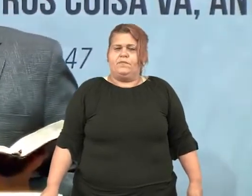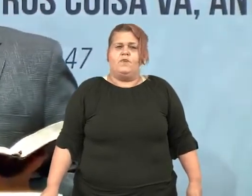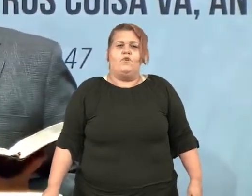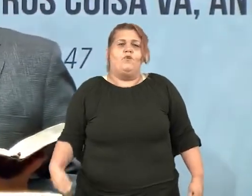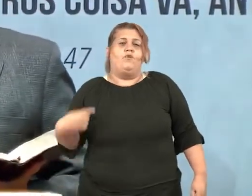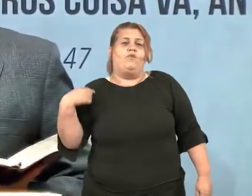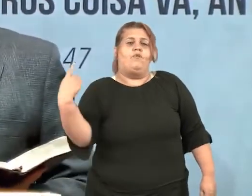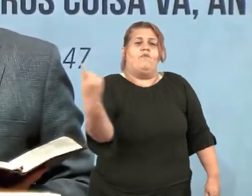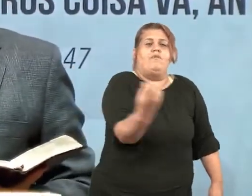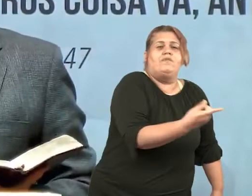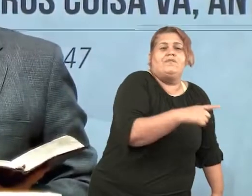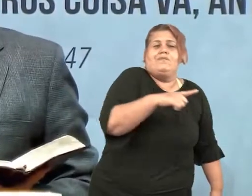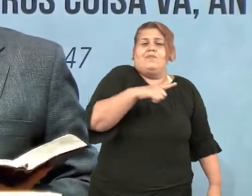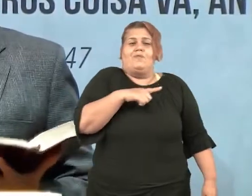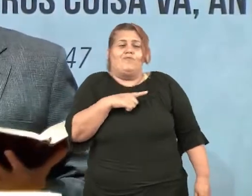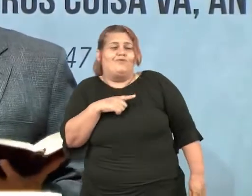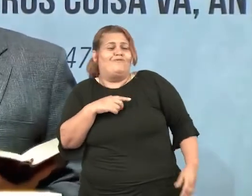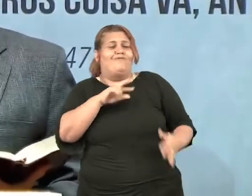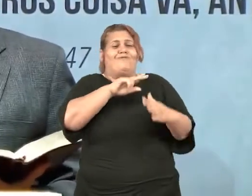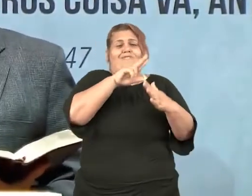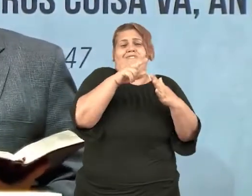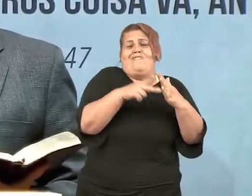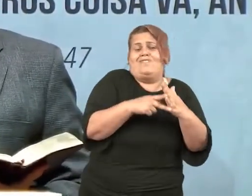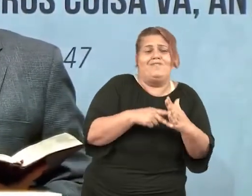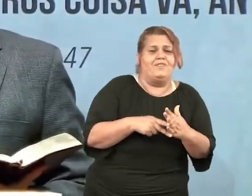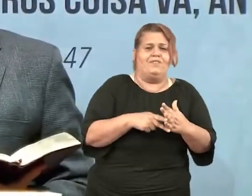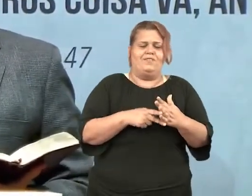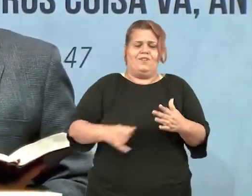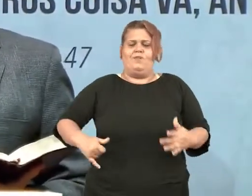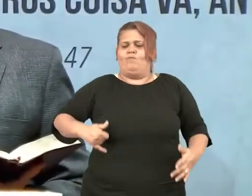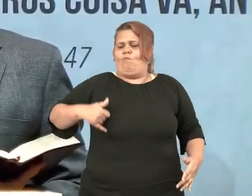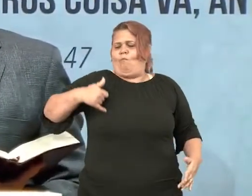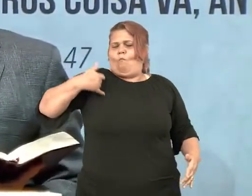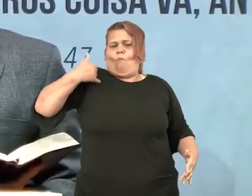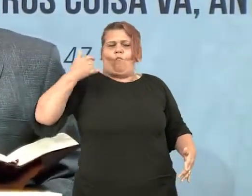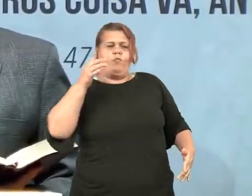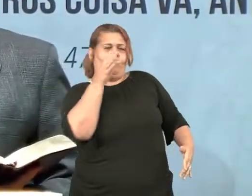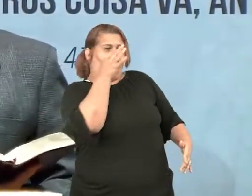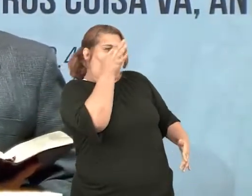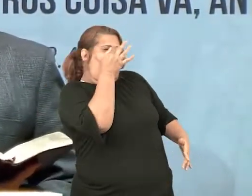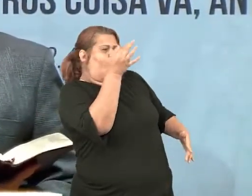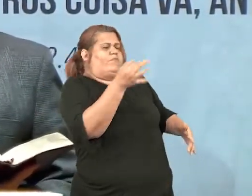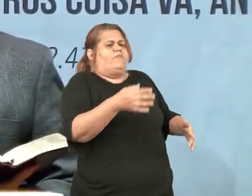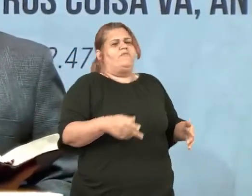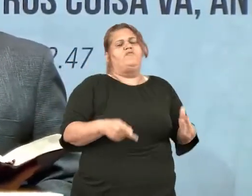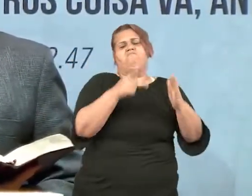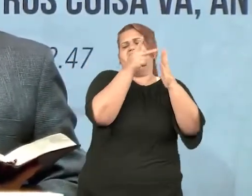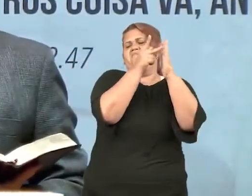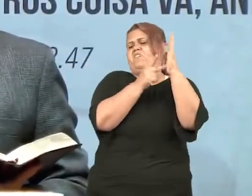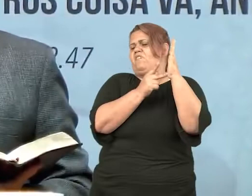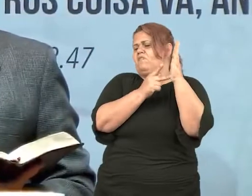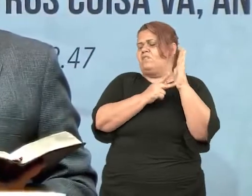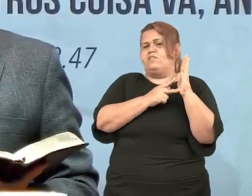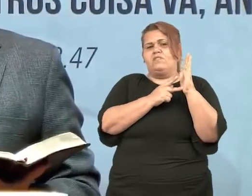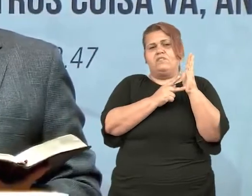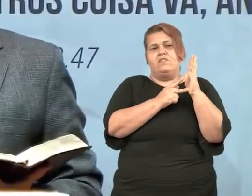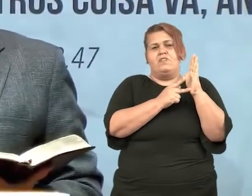Nós temos tantas vezes a presunção de fazer planos,